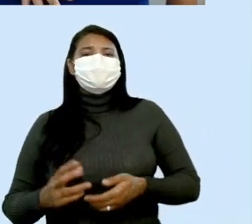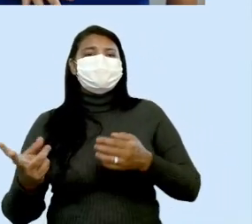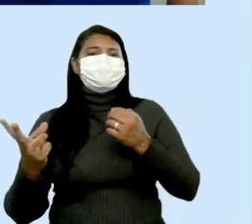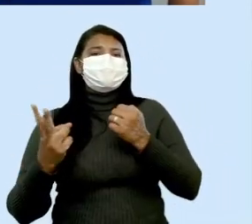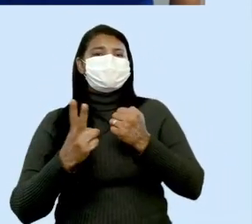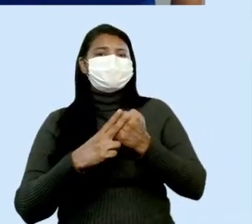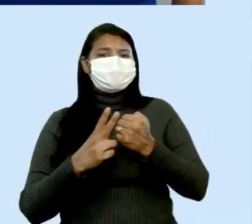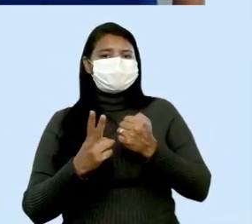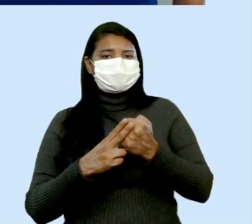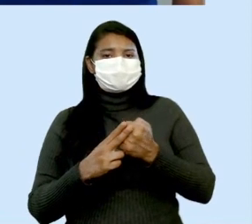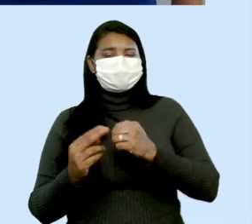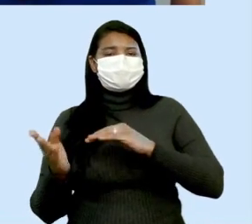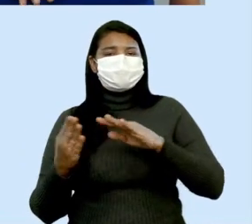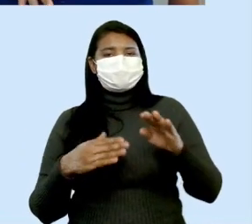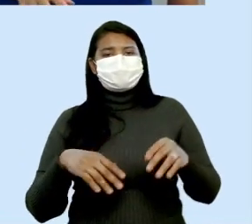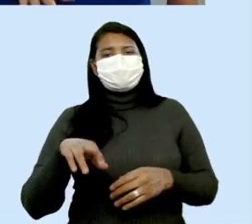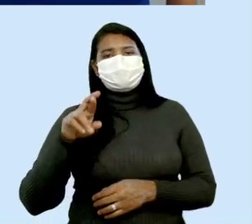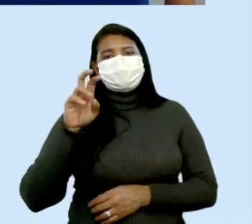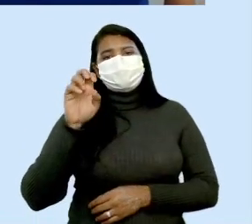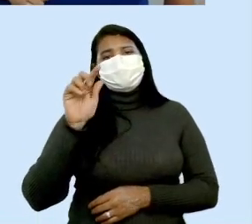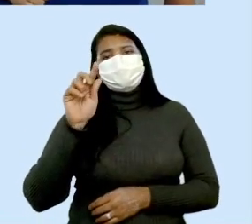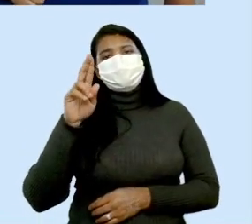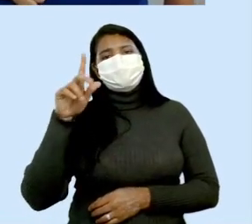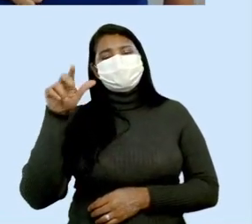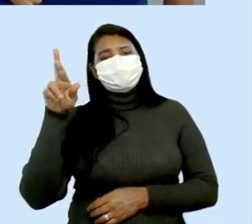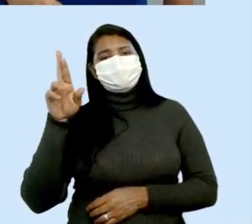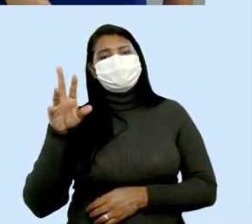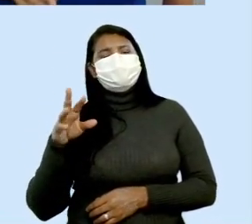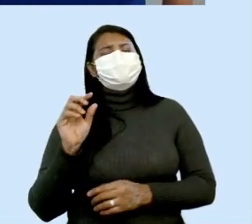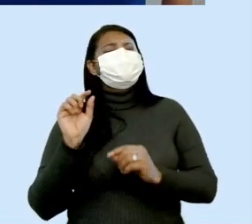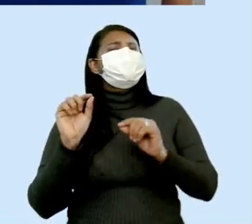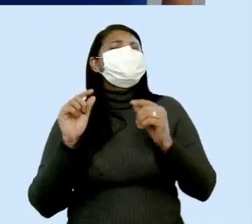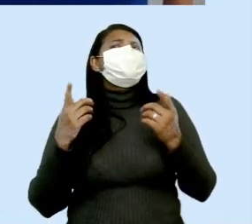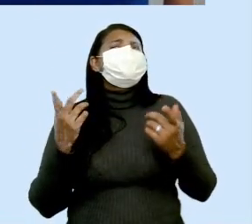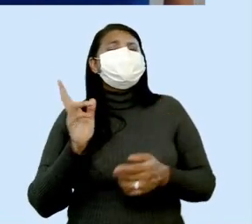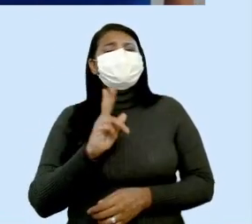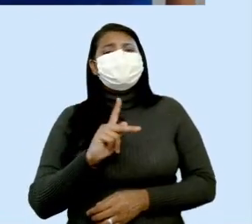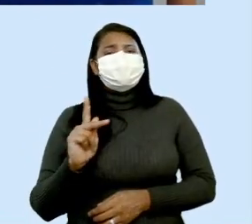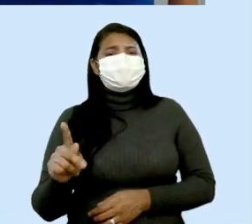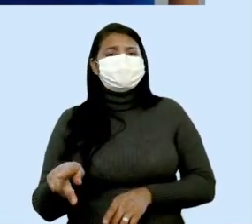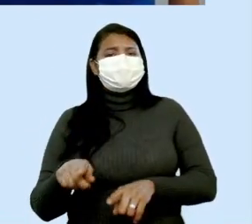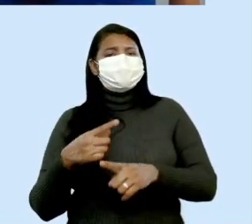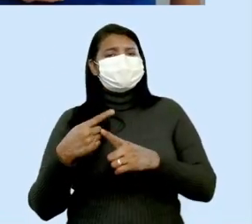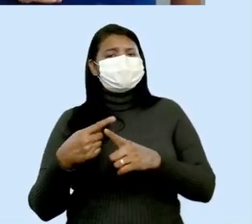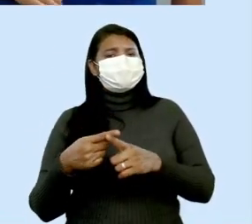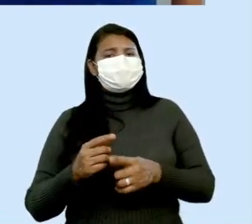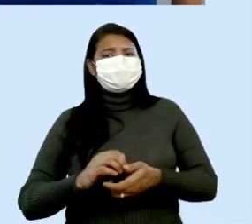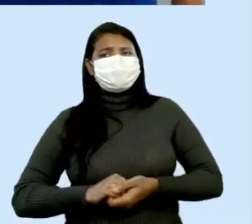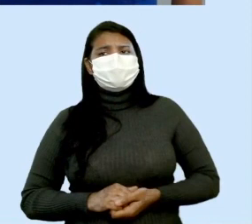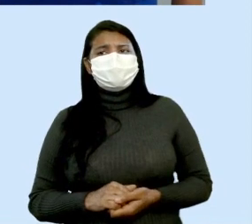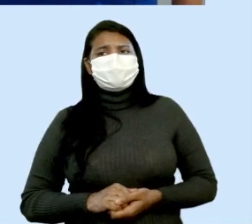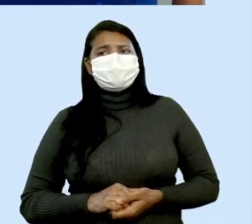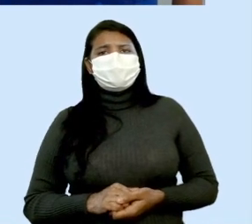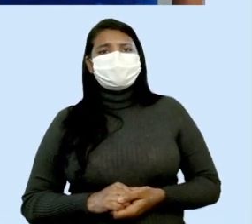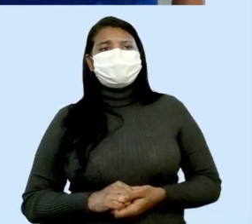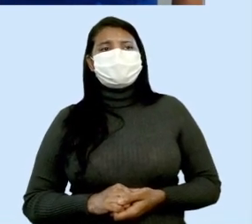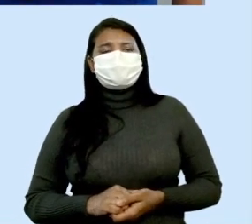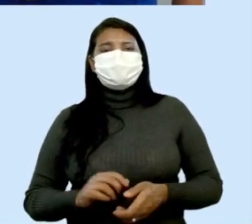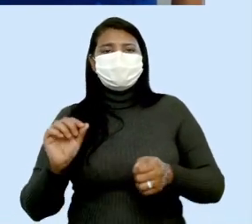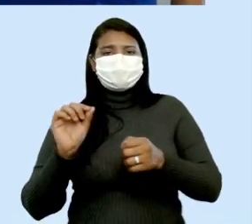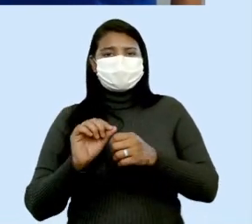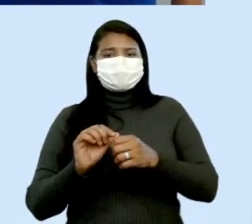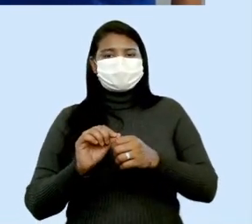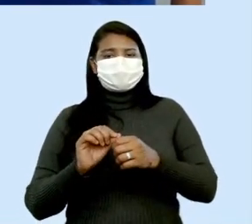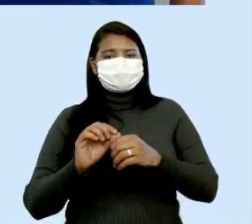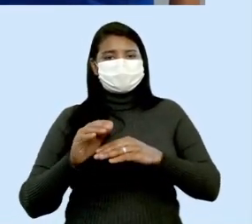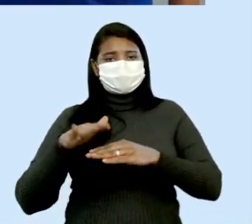verbo regular. Por que regular, teacher? Nos verbos regulares, eu apenas vou fazer o acréscimo